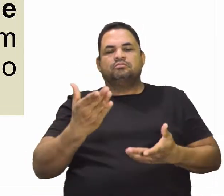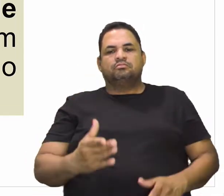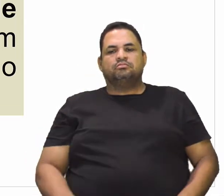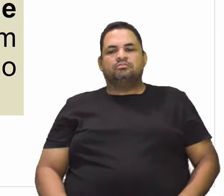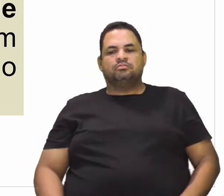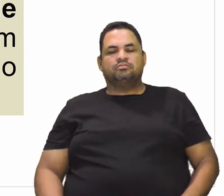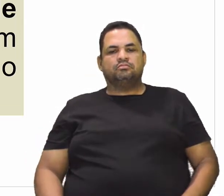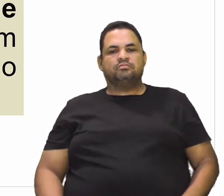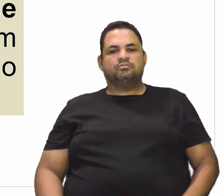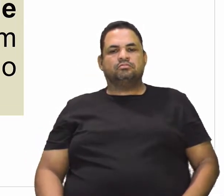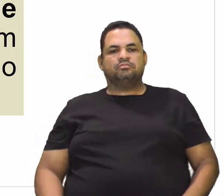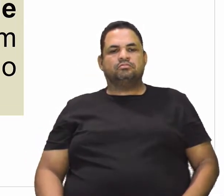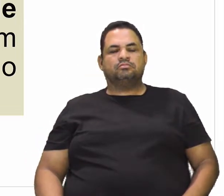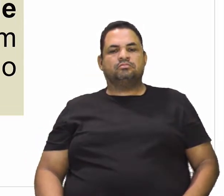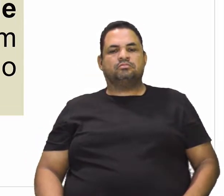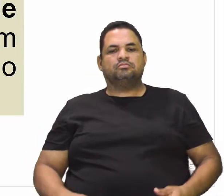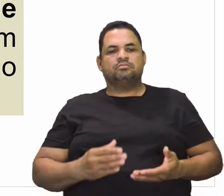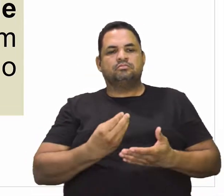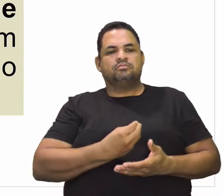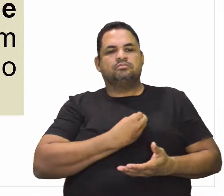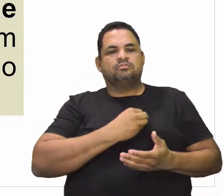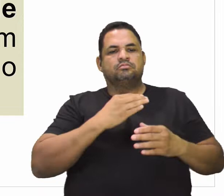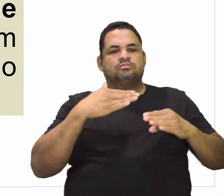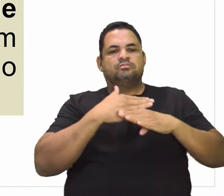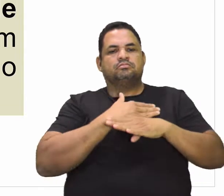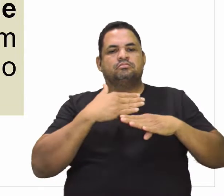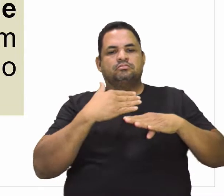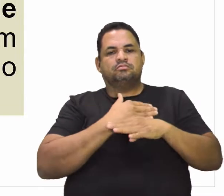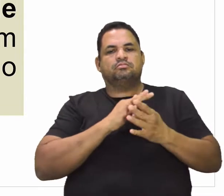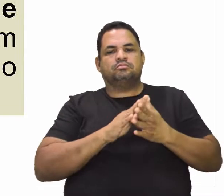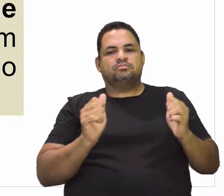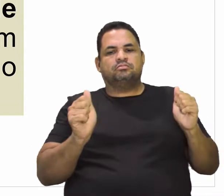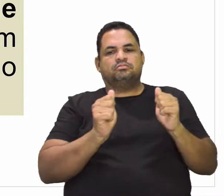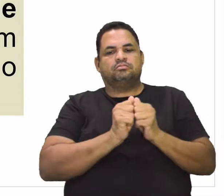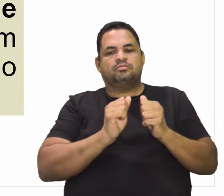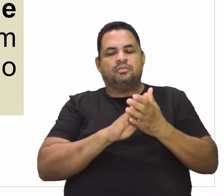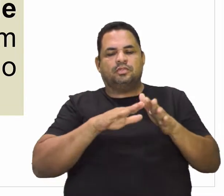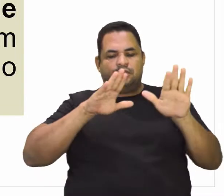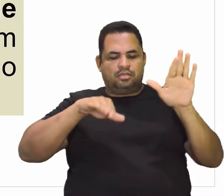E esses povos, eles habitavam as cidades próximas ao litoral.